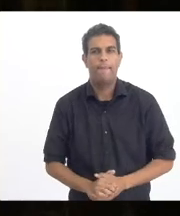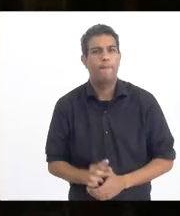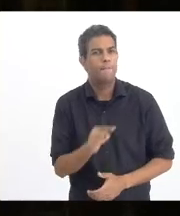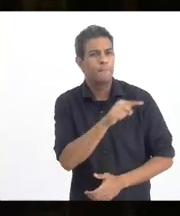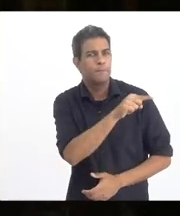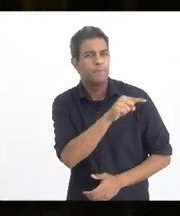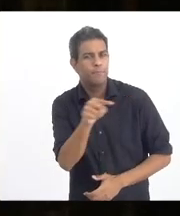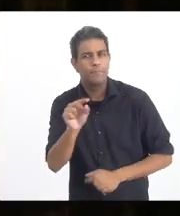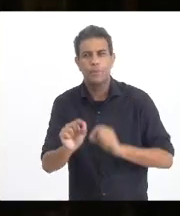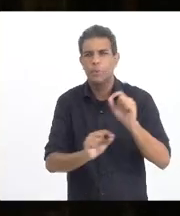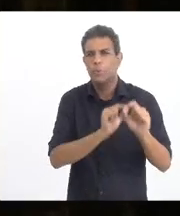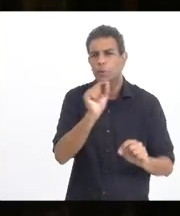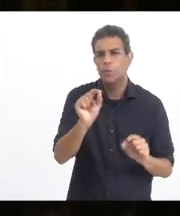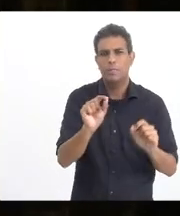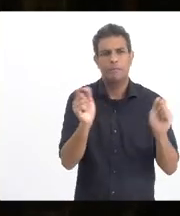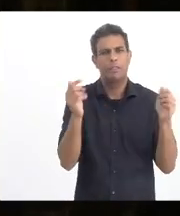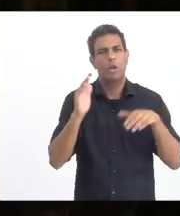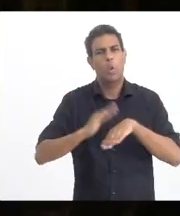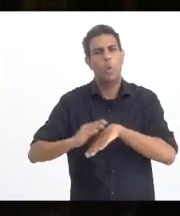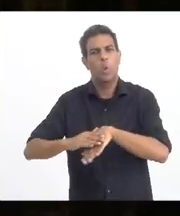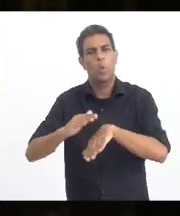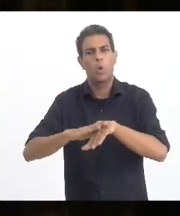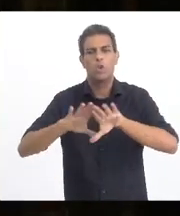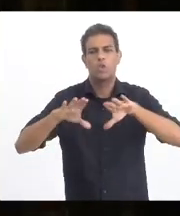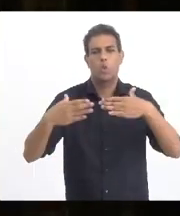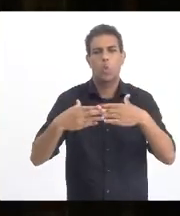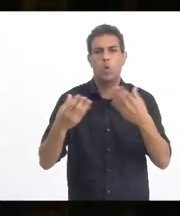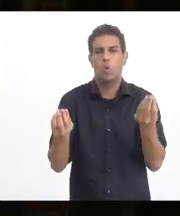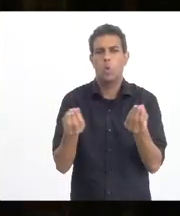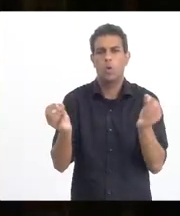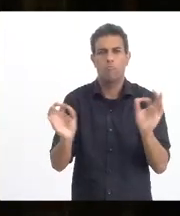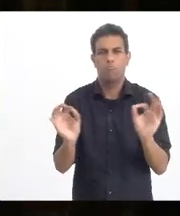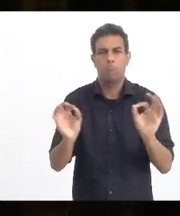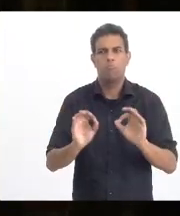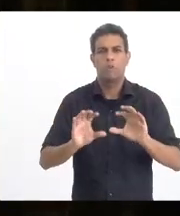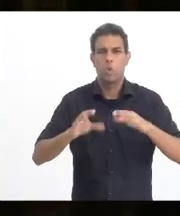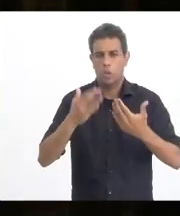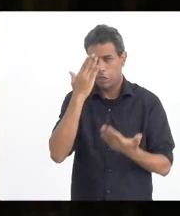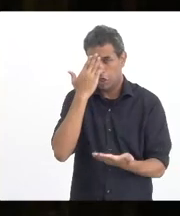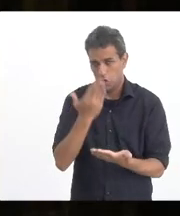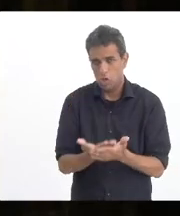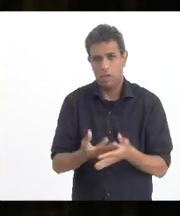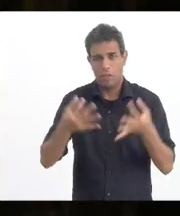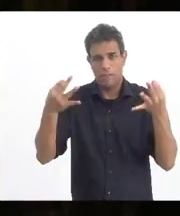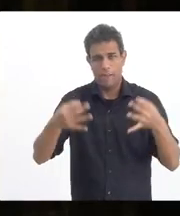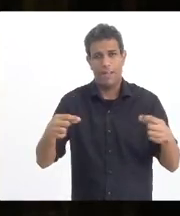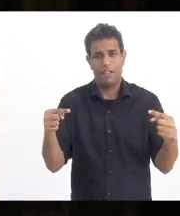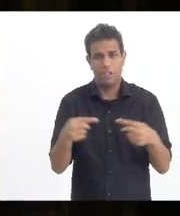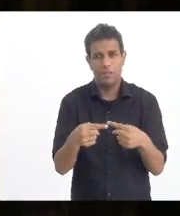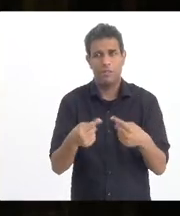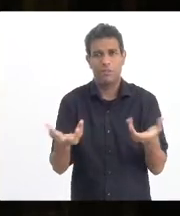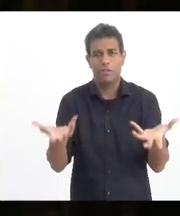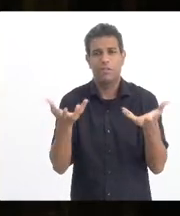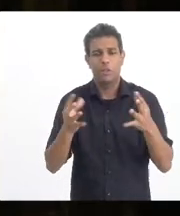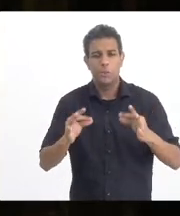Então, não é culpa da comissão, Portugal. Não é culpa da comissão, acredite. Acredite, eu queria que todos ganhassem o